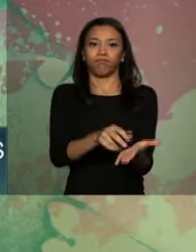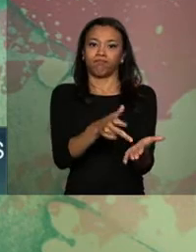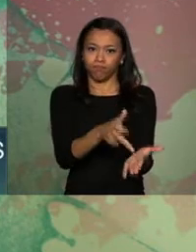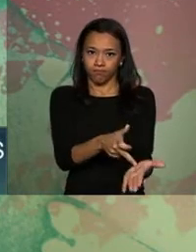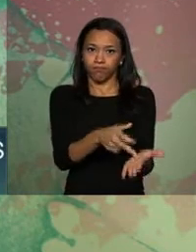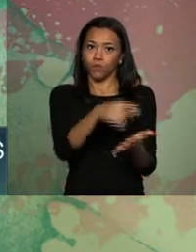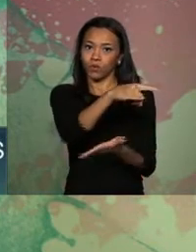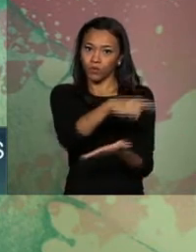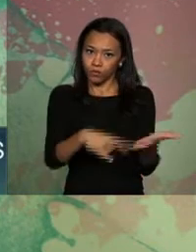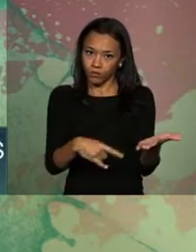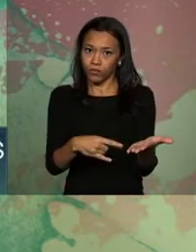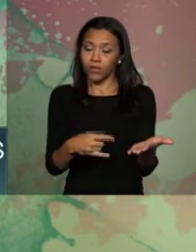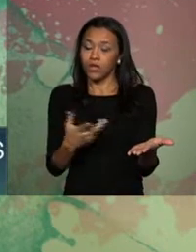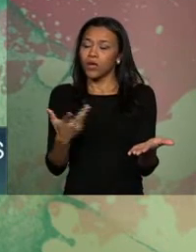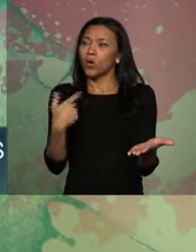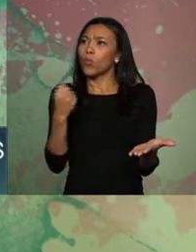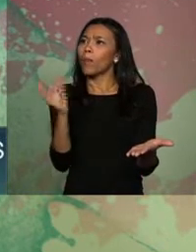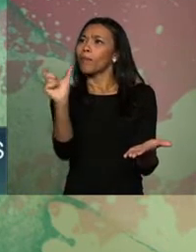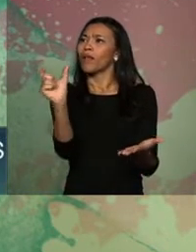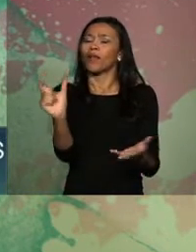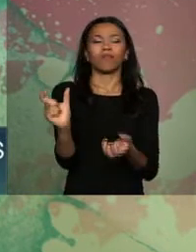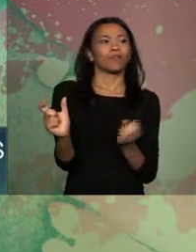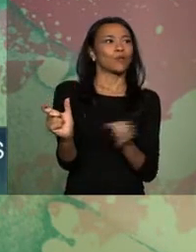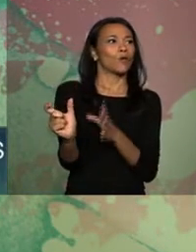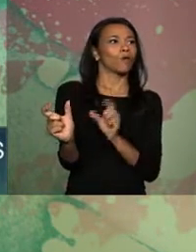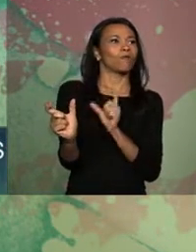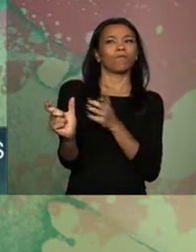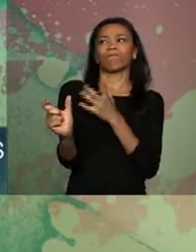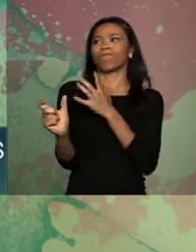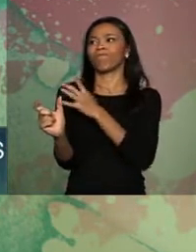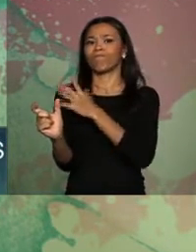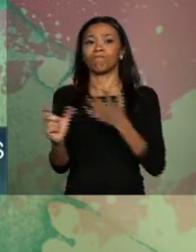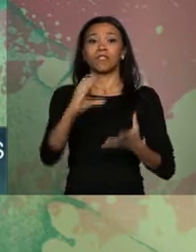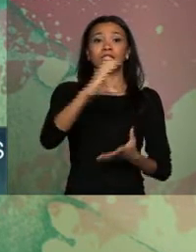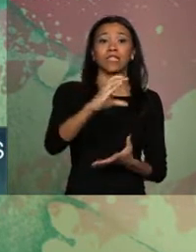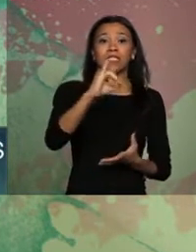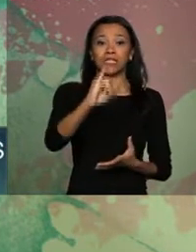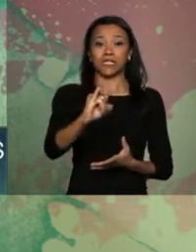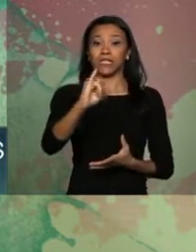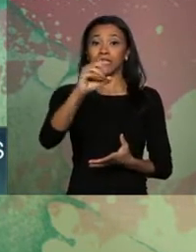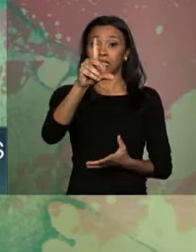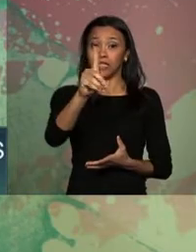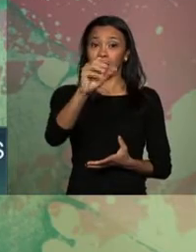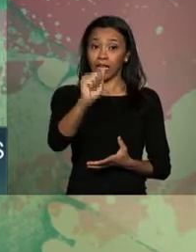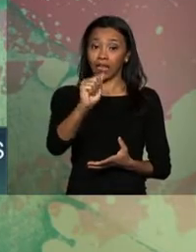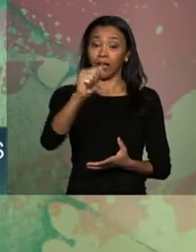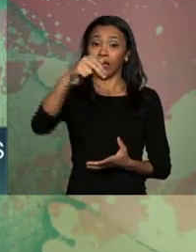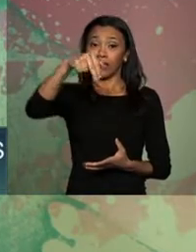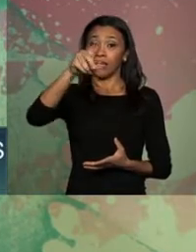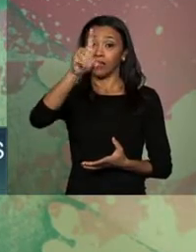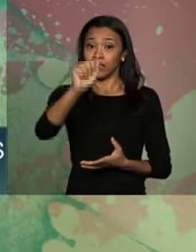Se tivesse uma palavra nova, seria cidadanizar, dar cidadania